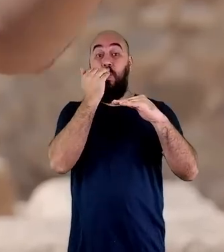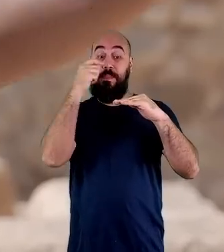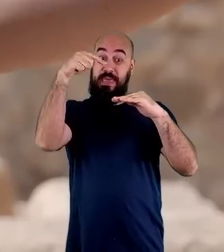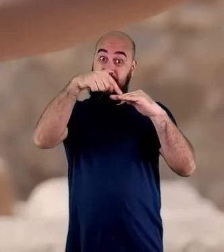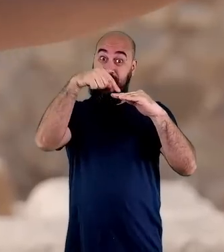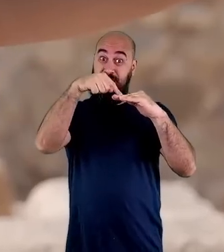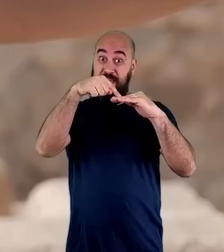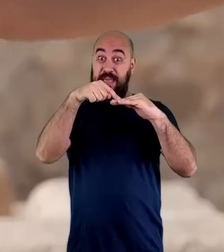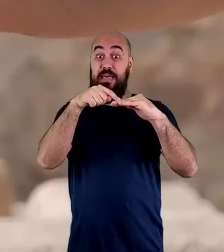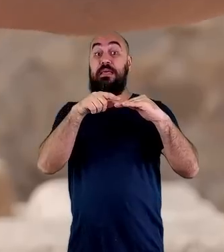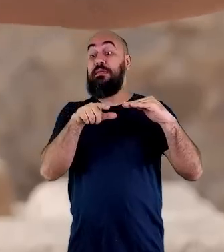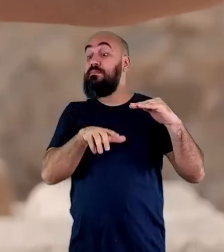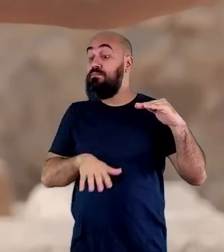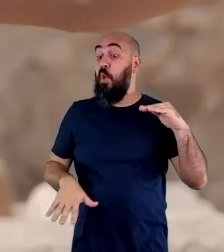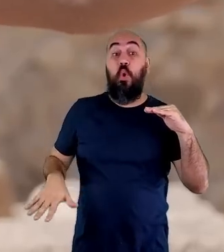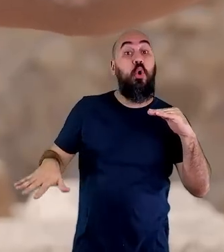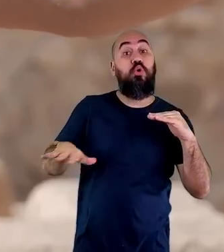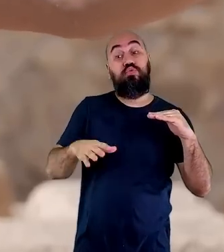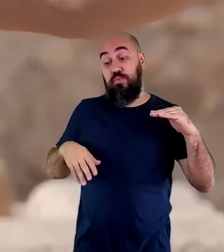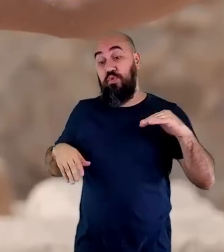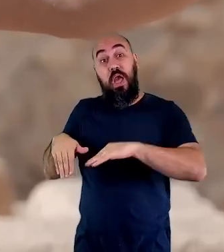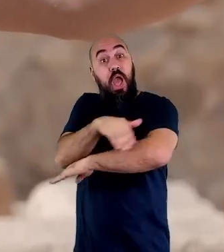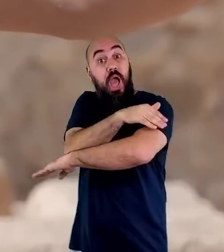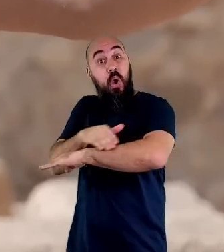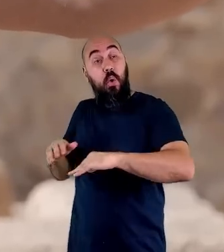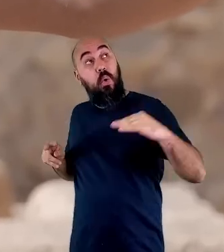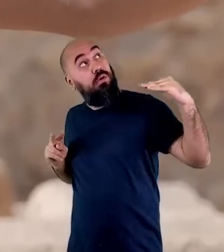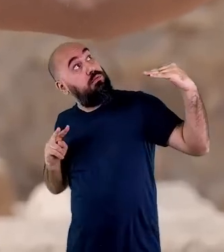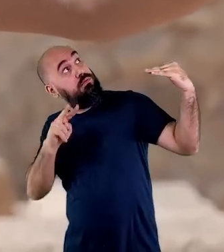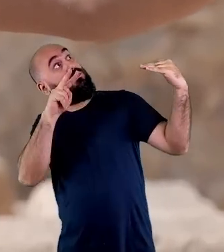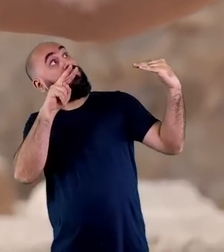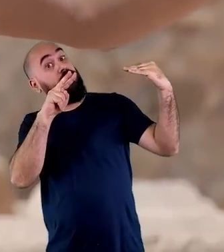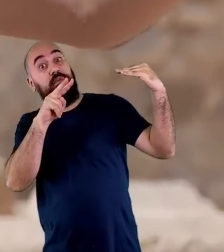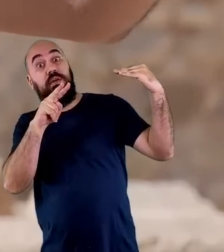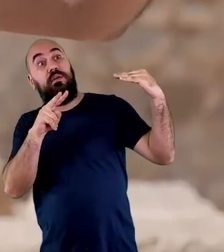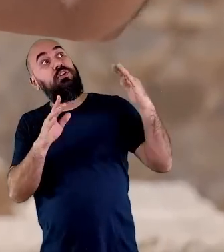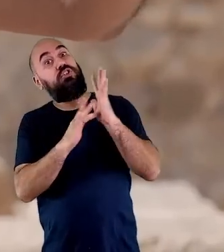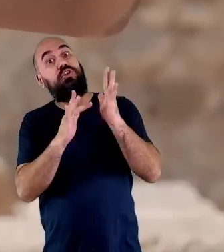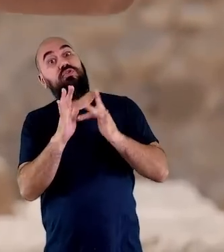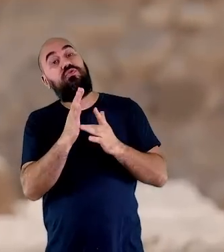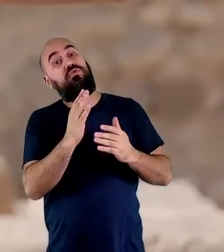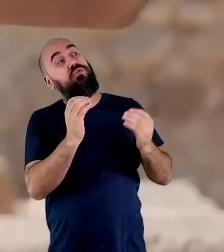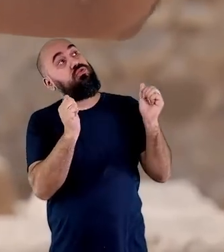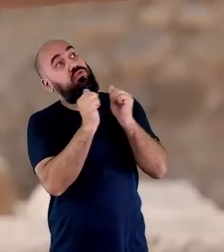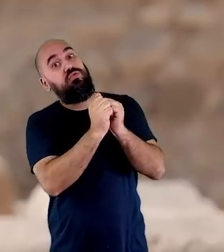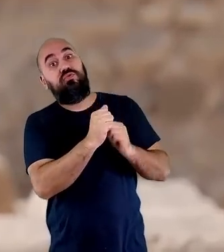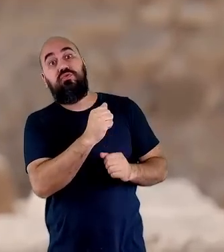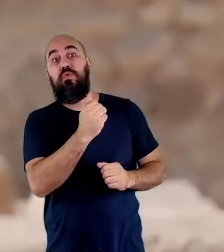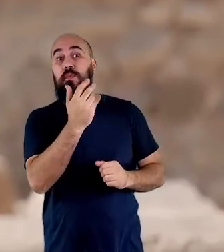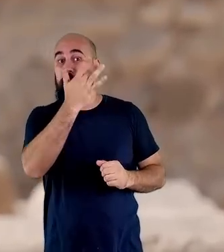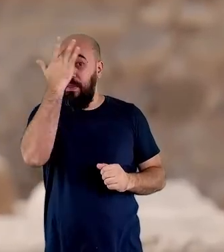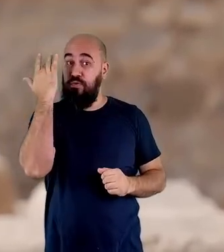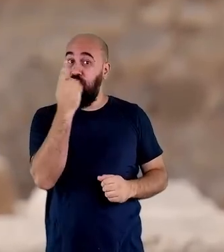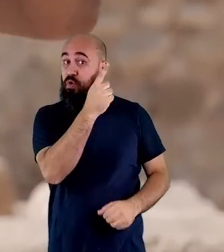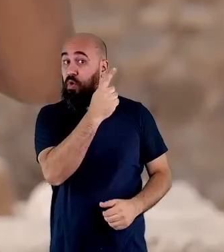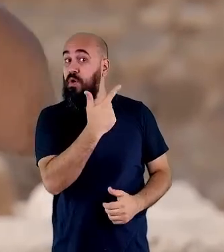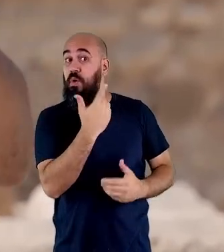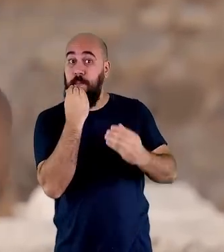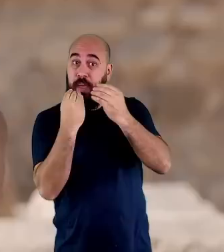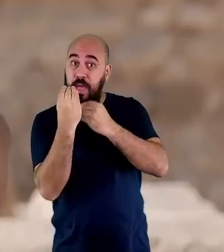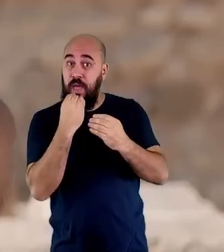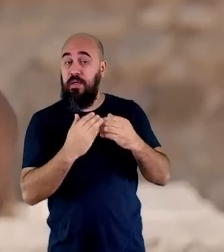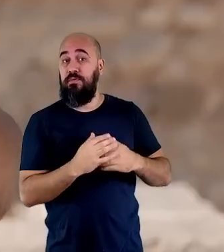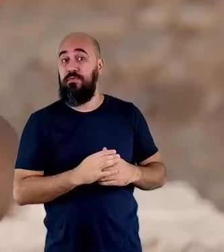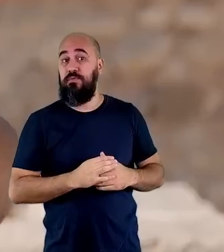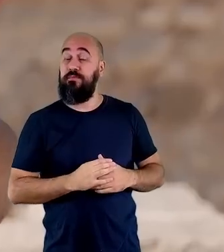cima, quem passava pela rua poderia facilmente ver Jesus comendo com publicanos e pecadores lá. Então